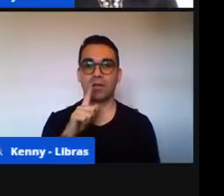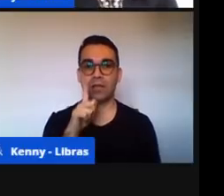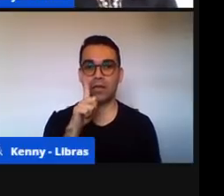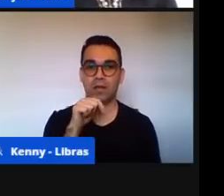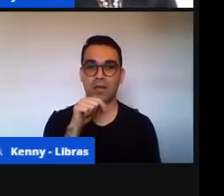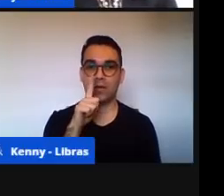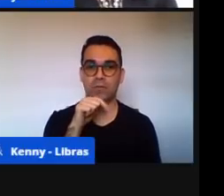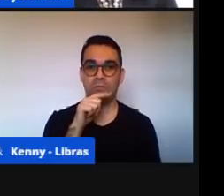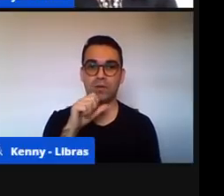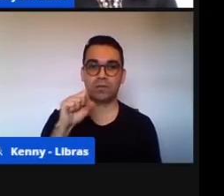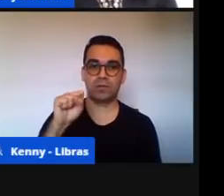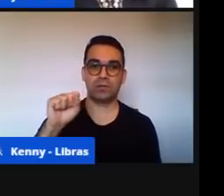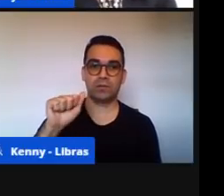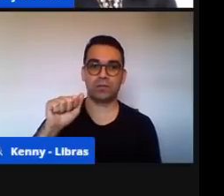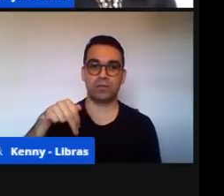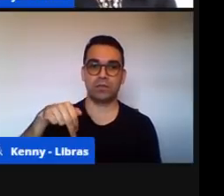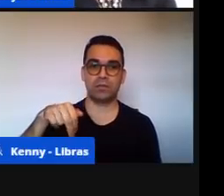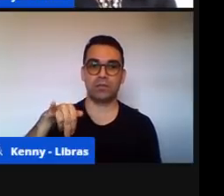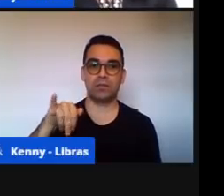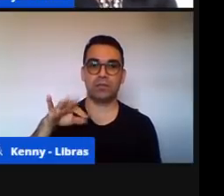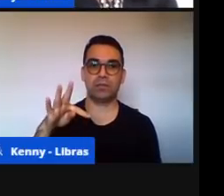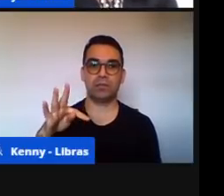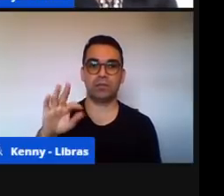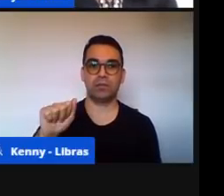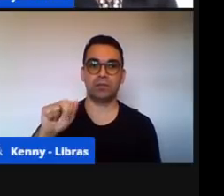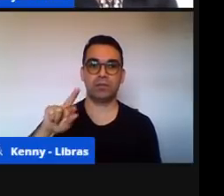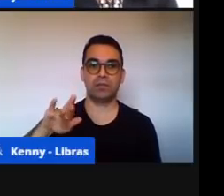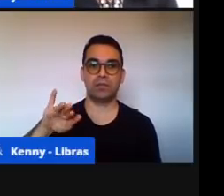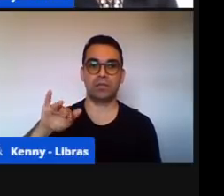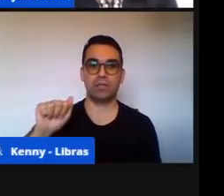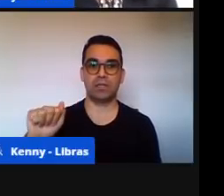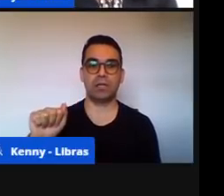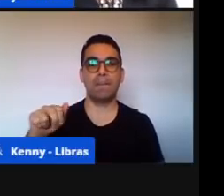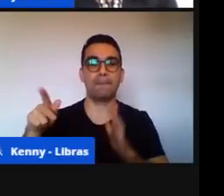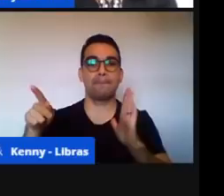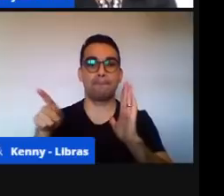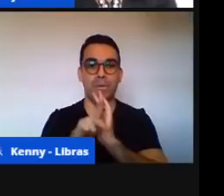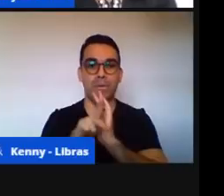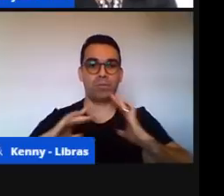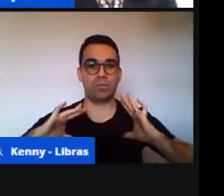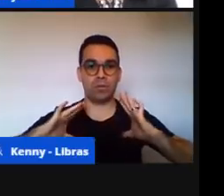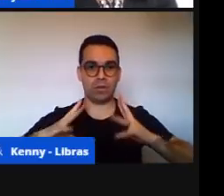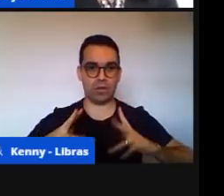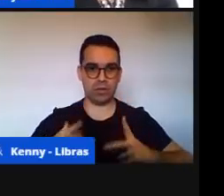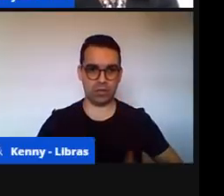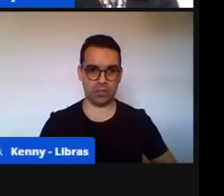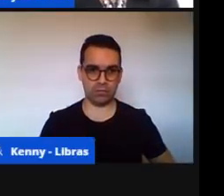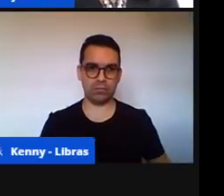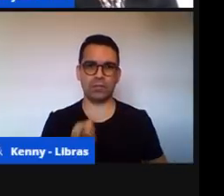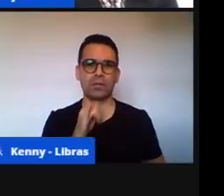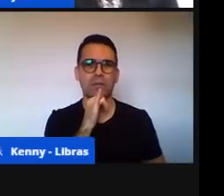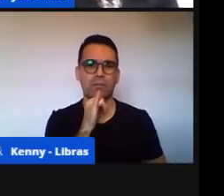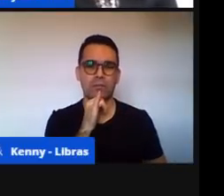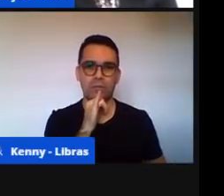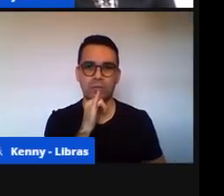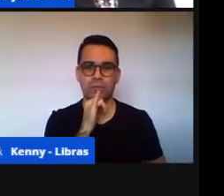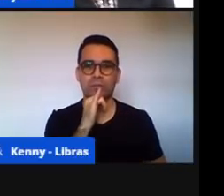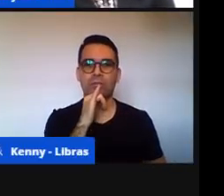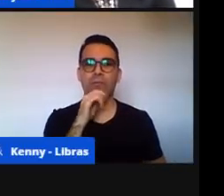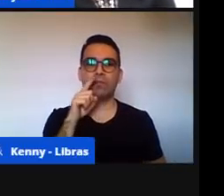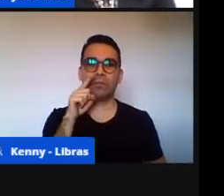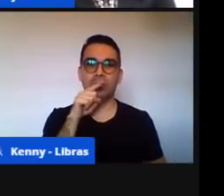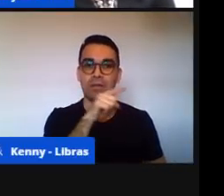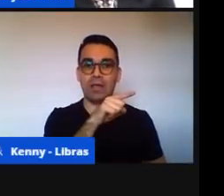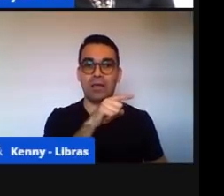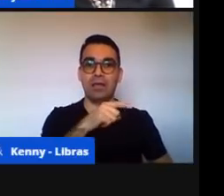A gente recomenda a utilização dela, dependendo da finalidade para que ela vai ser utilizada, seja para desinfecção de alimentos ou